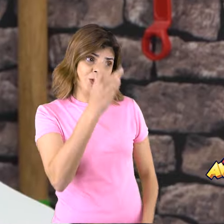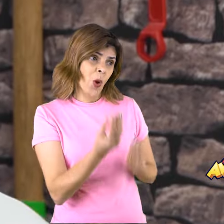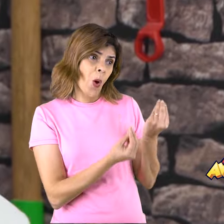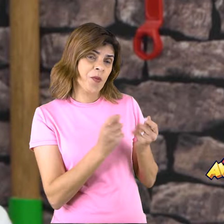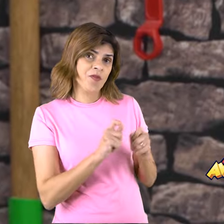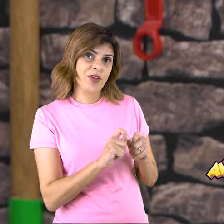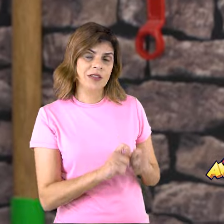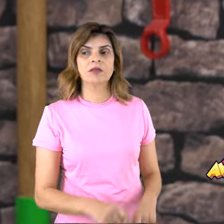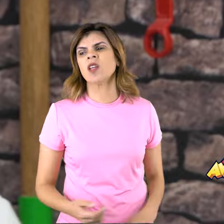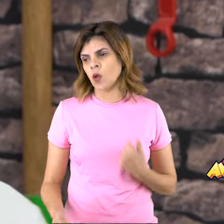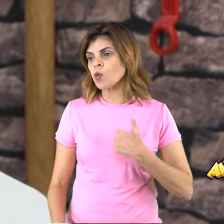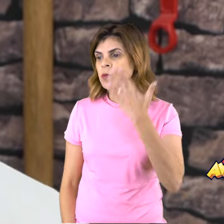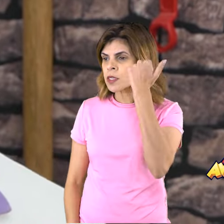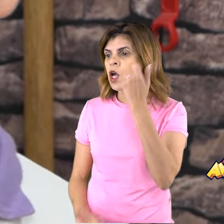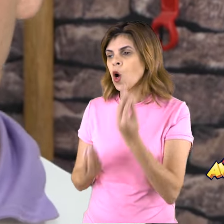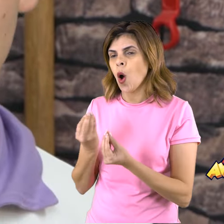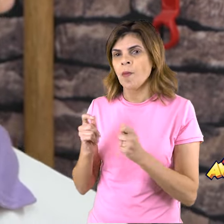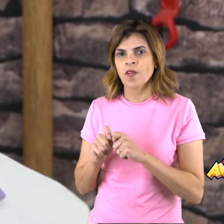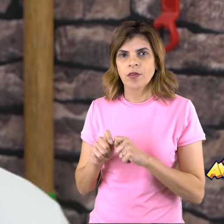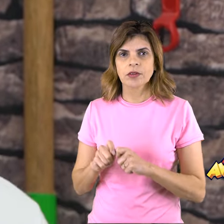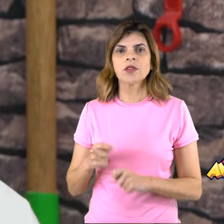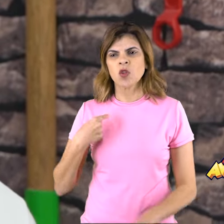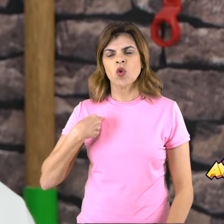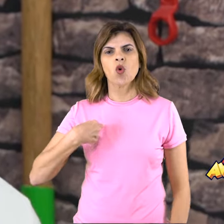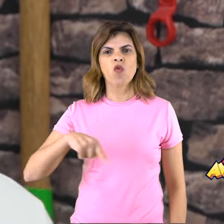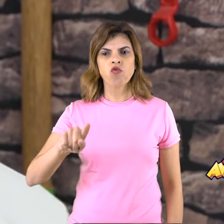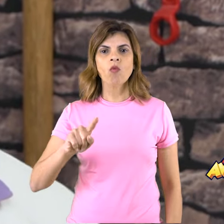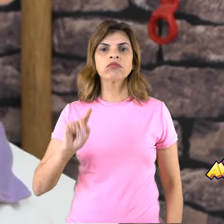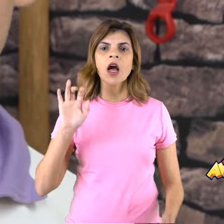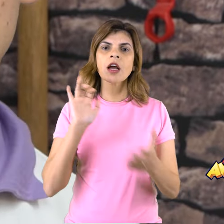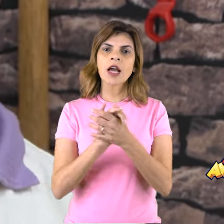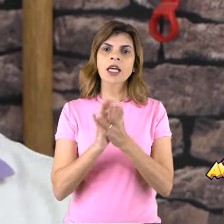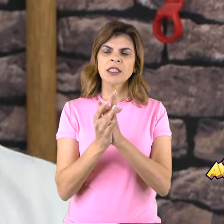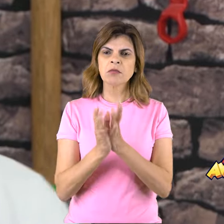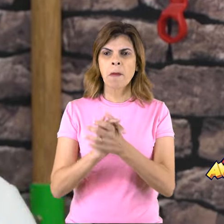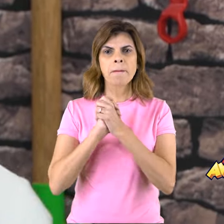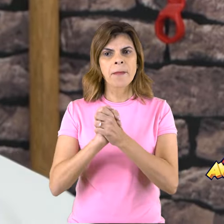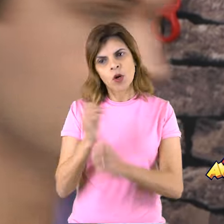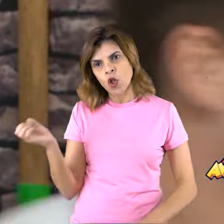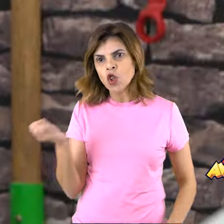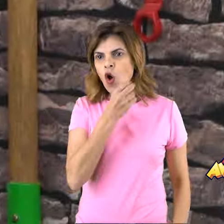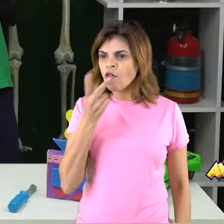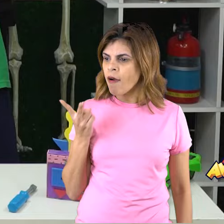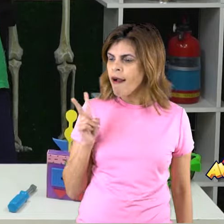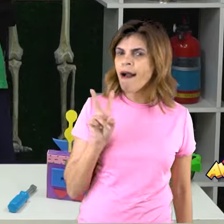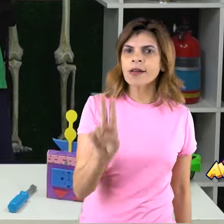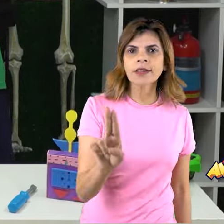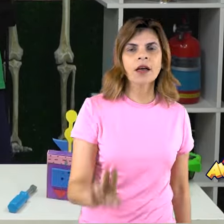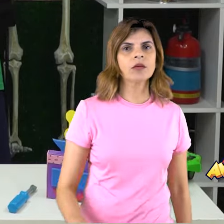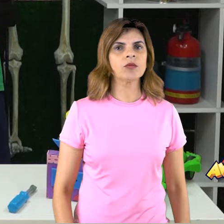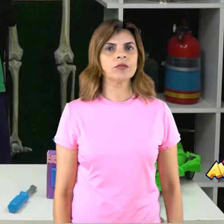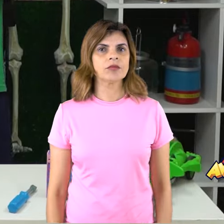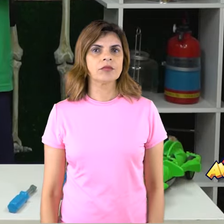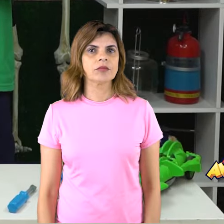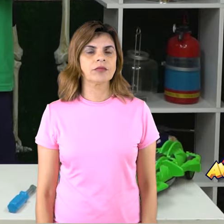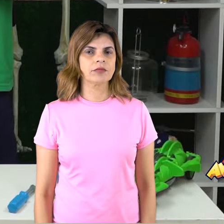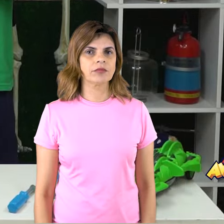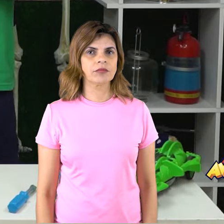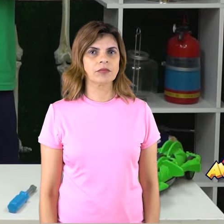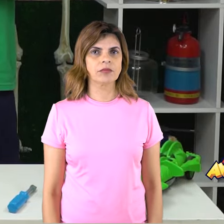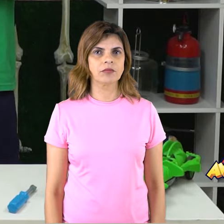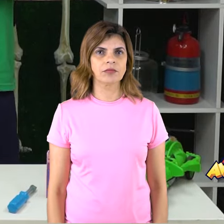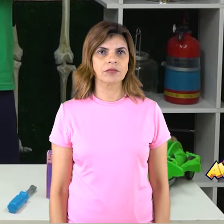mas eu sei o que fazer eu vou até esse casamento dar os parabéns pra esse novo casal oh não